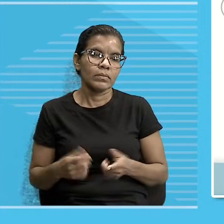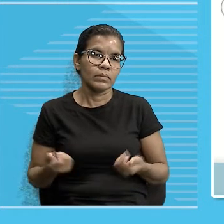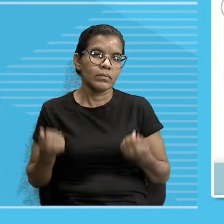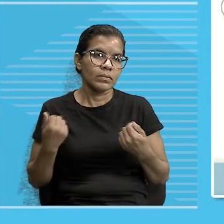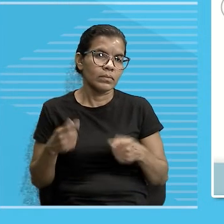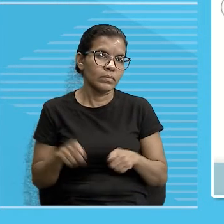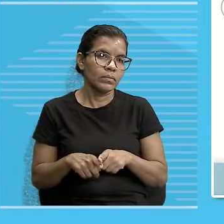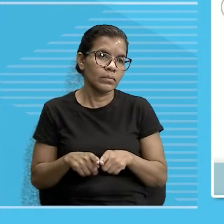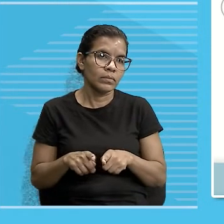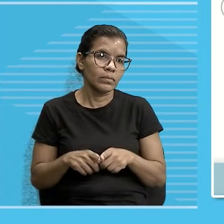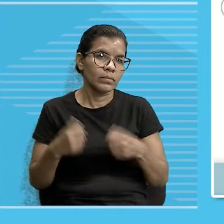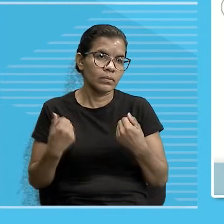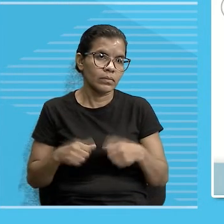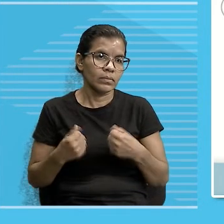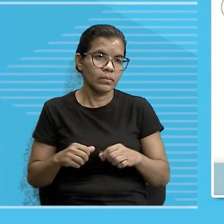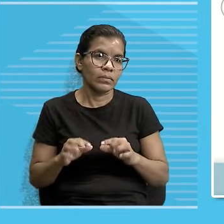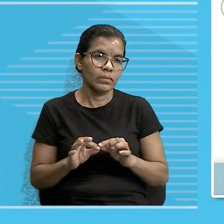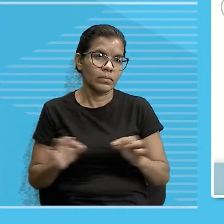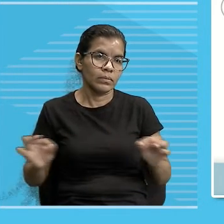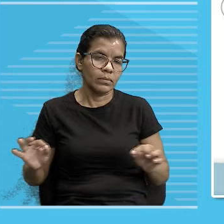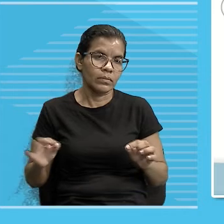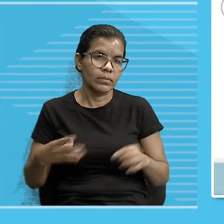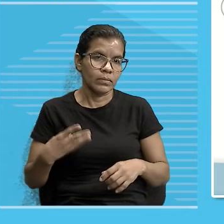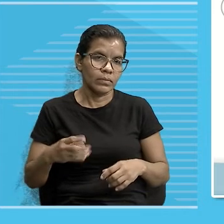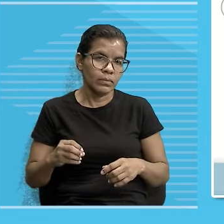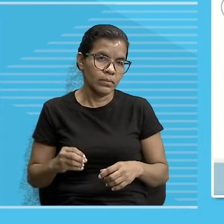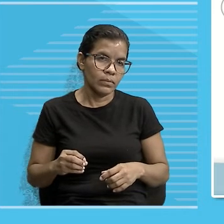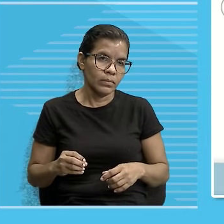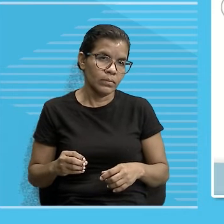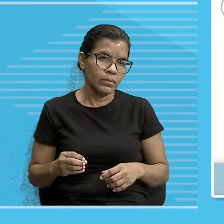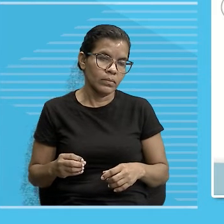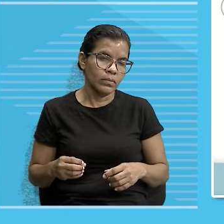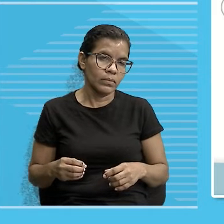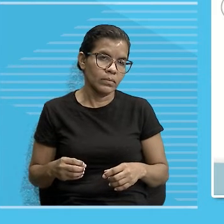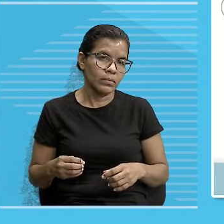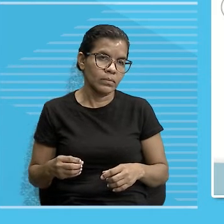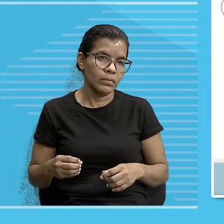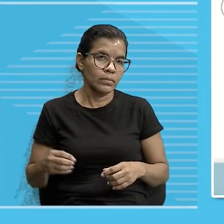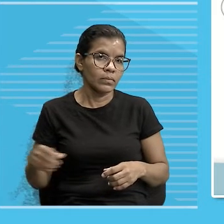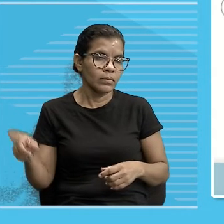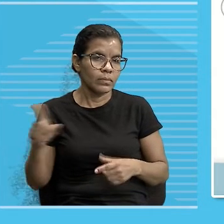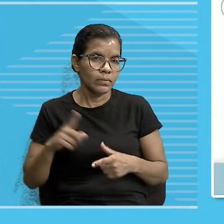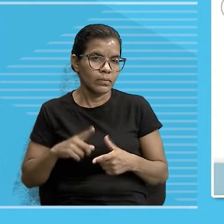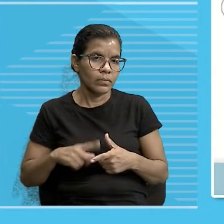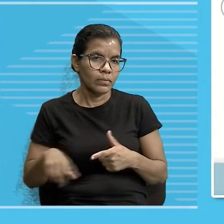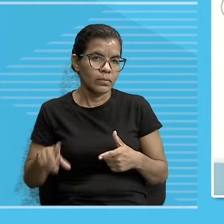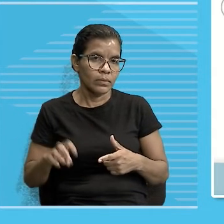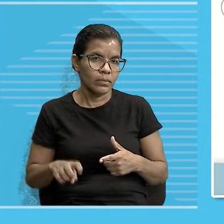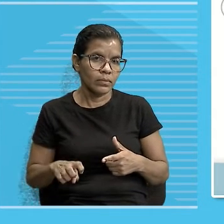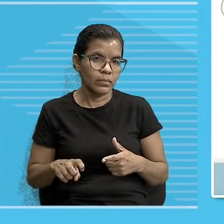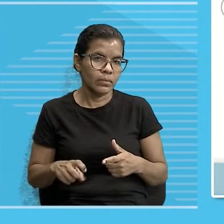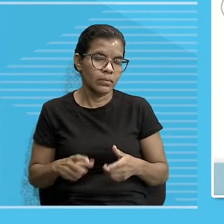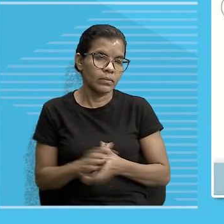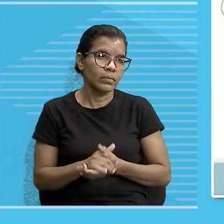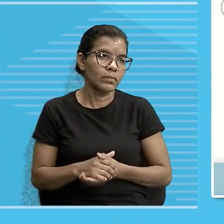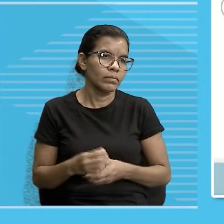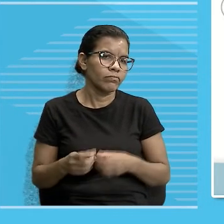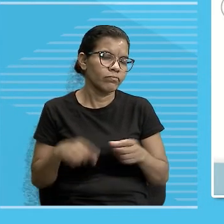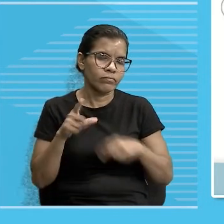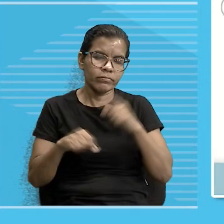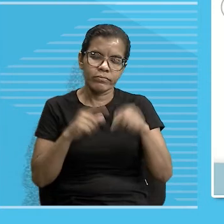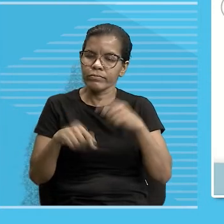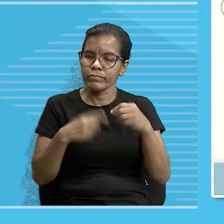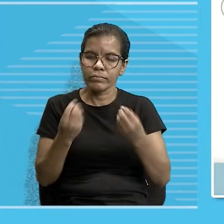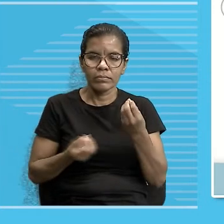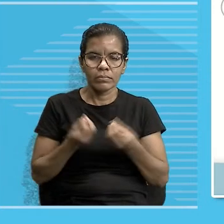pode simplificar o 40 com 5. São dois números que são divisíveis por 5. Então você escolhe o método,